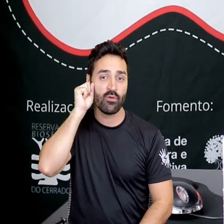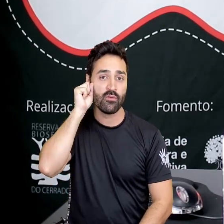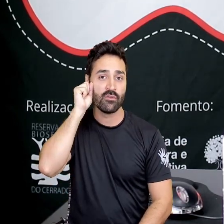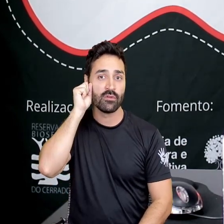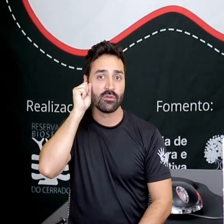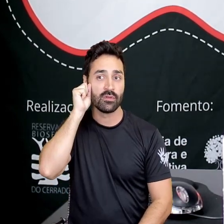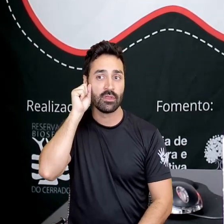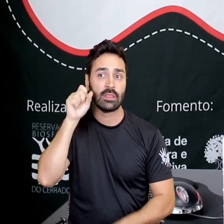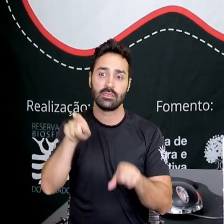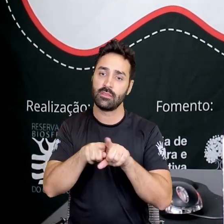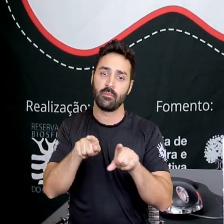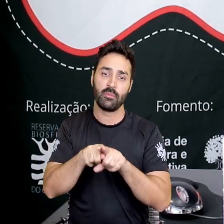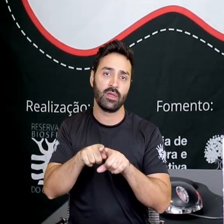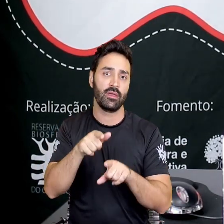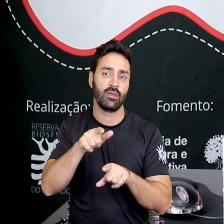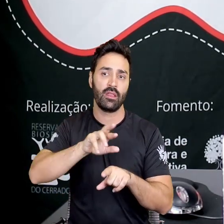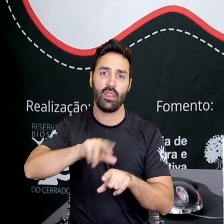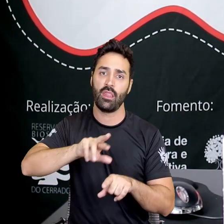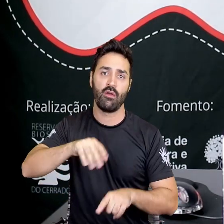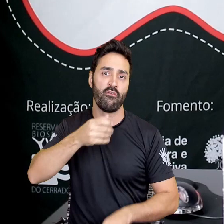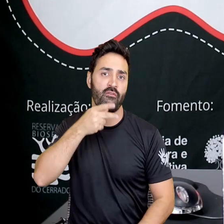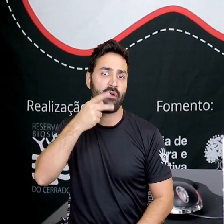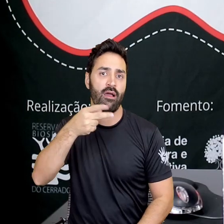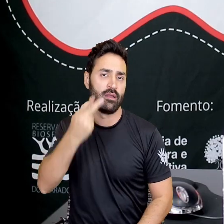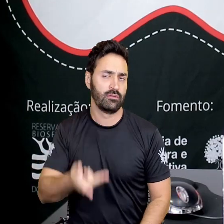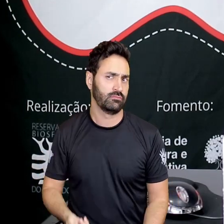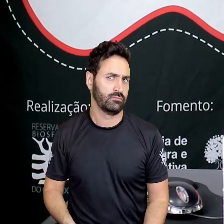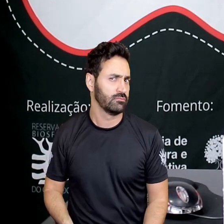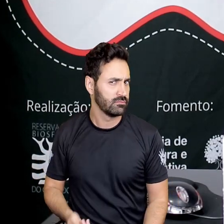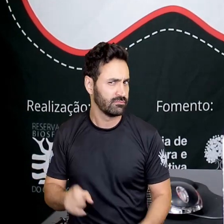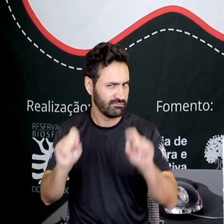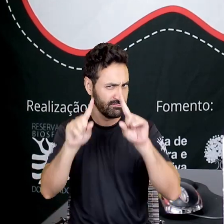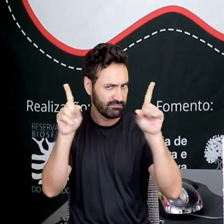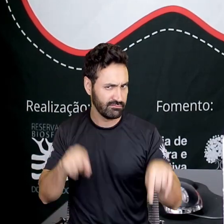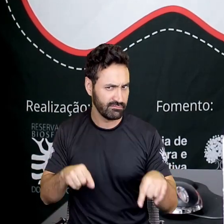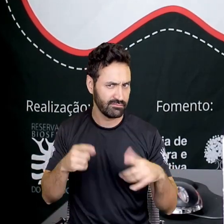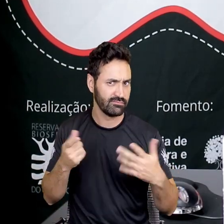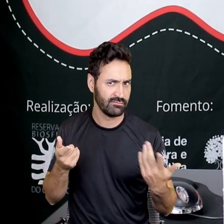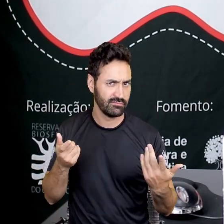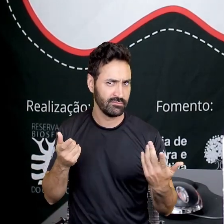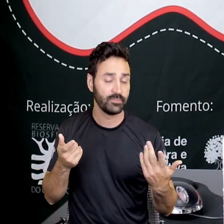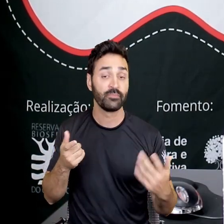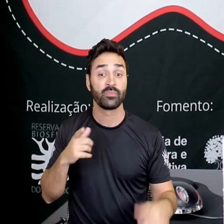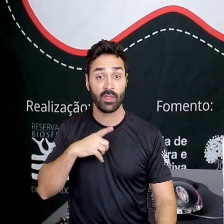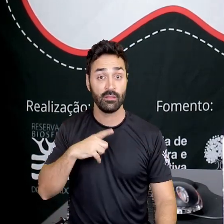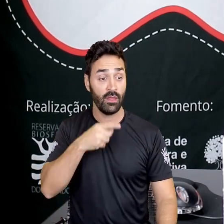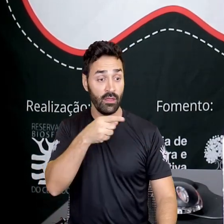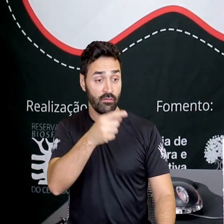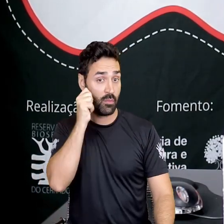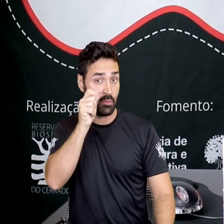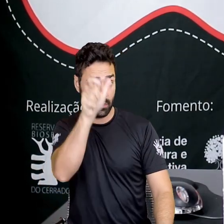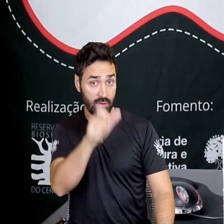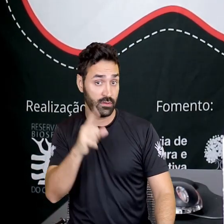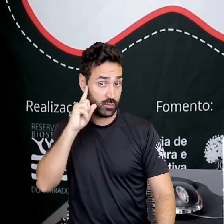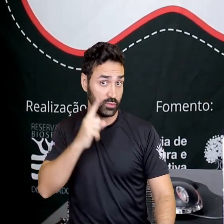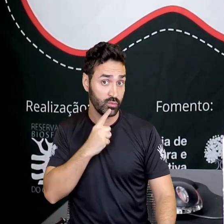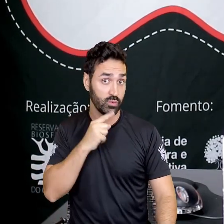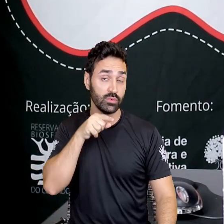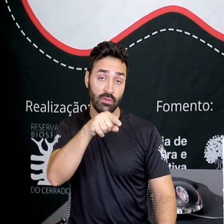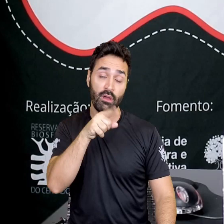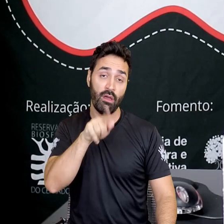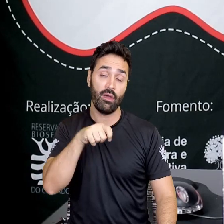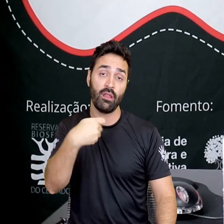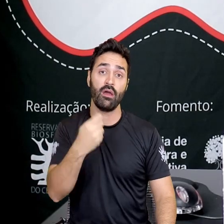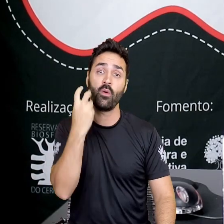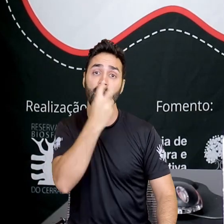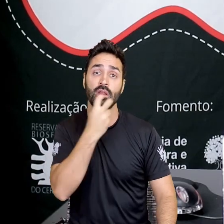impreterivelmente ela não fala. Será? A gente teve um caso aqui de uma colega surda que se apresentou aqui que diz que é oralizada,